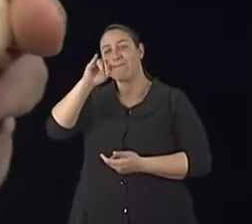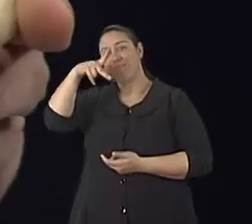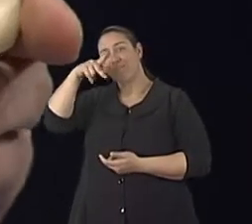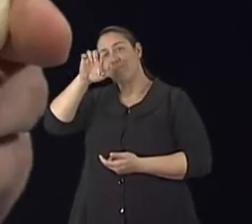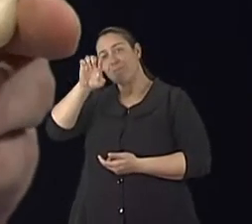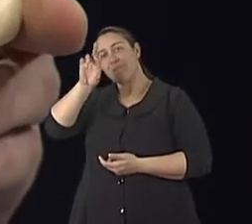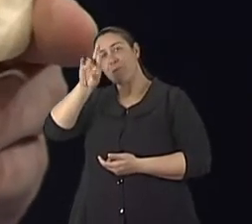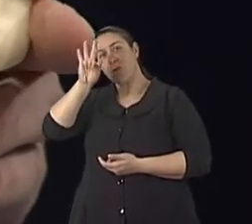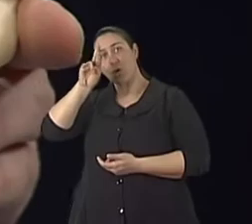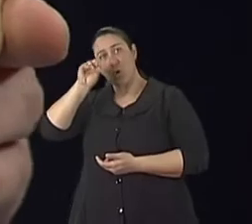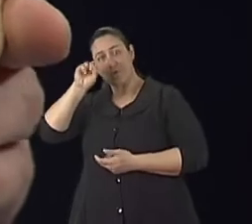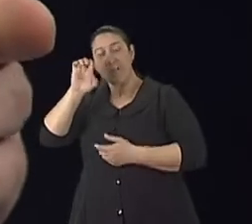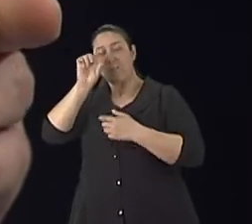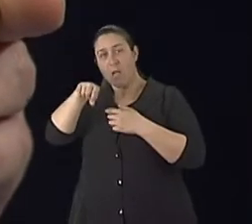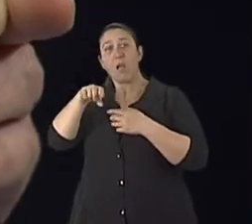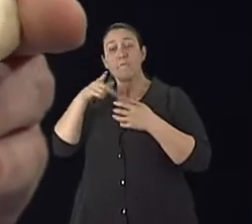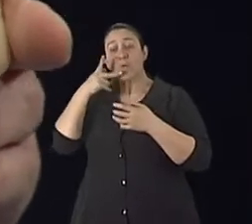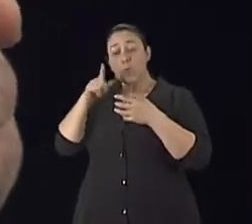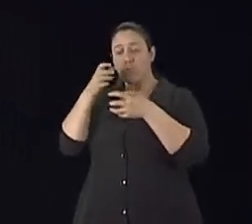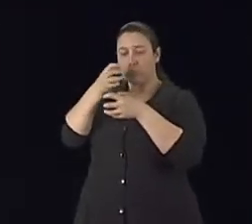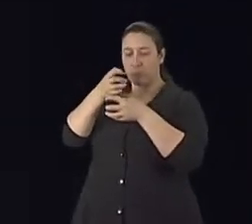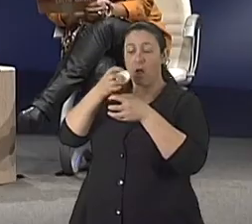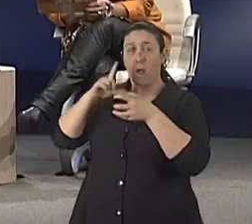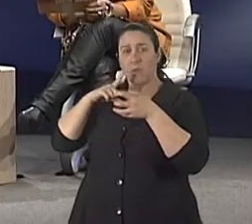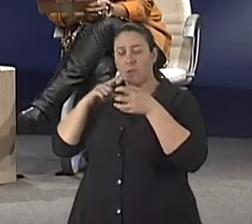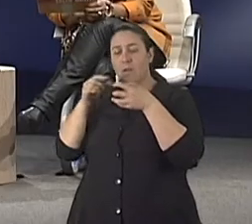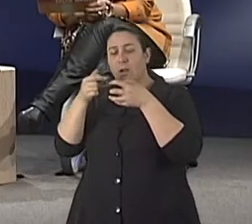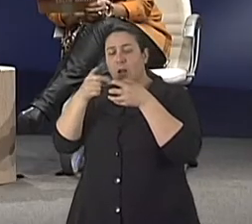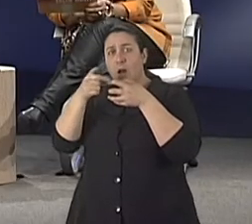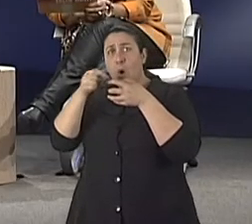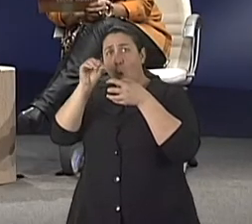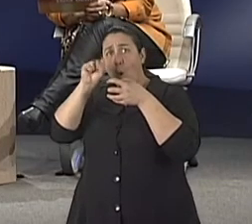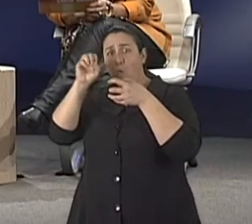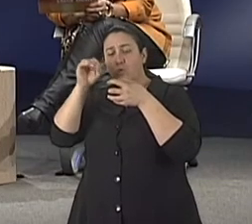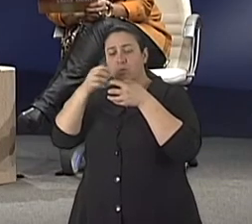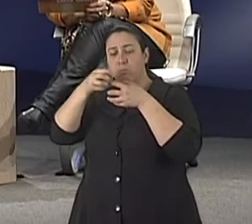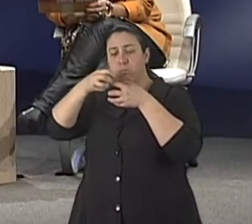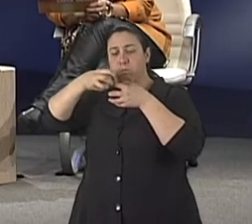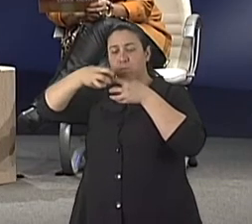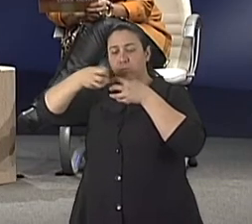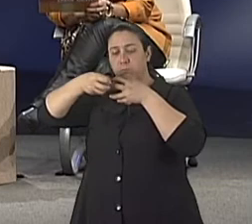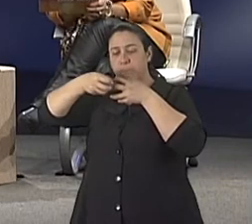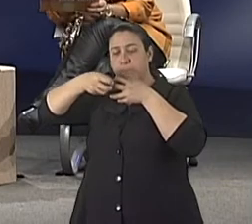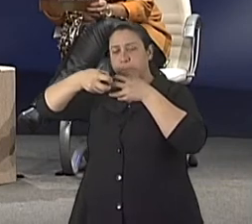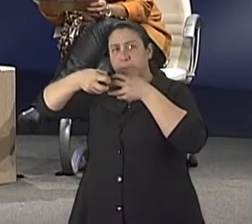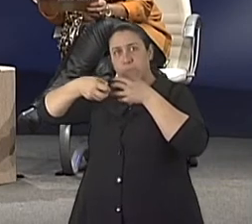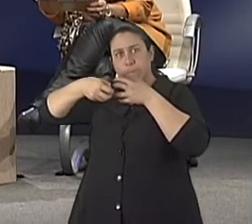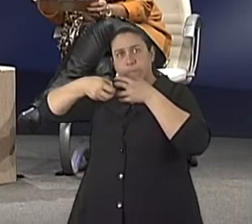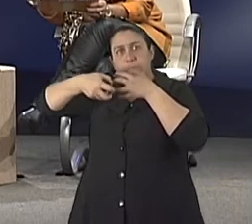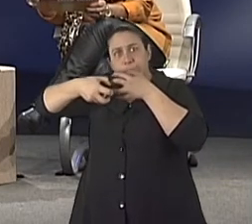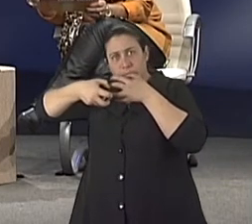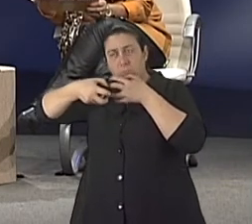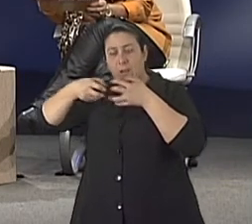hoje que a gente chama de estenose de canal também em 2008 dói muito dói bastante e o que se faz para isso os que